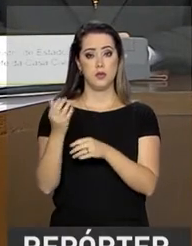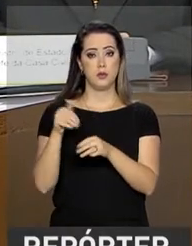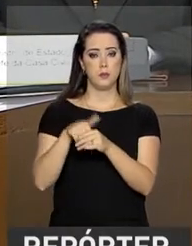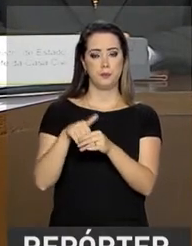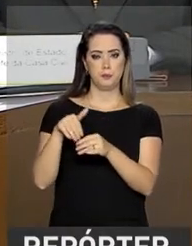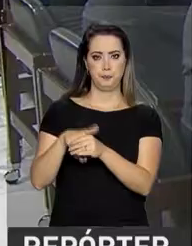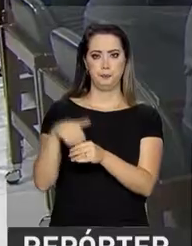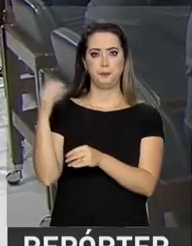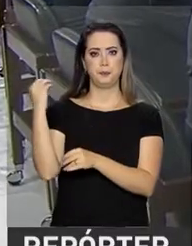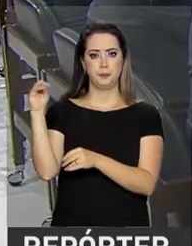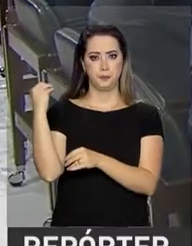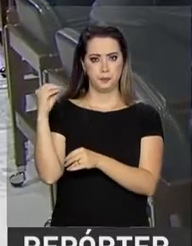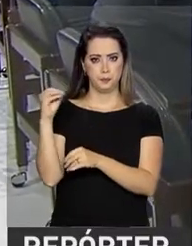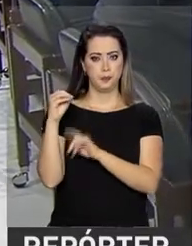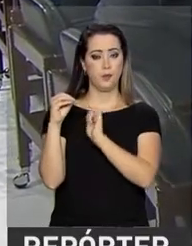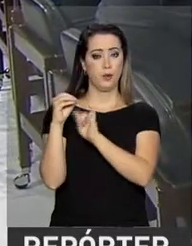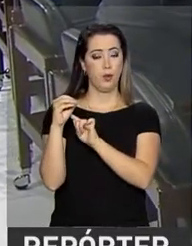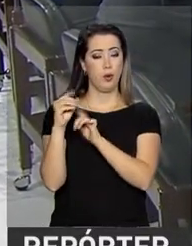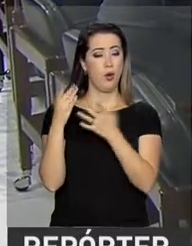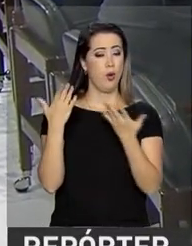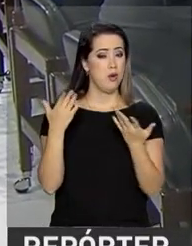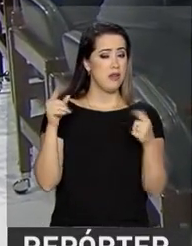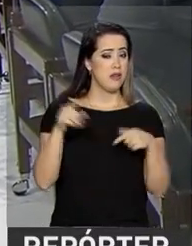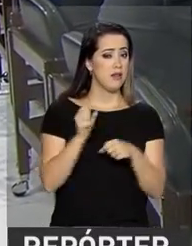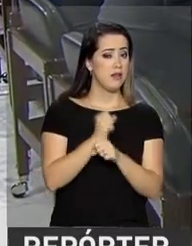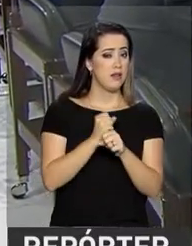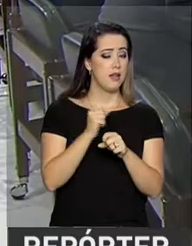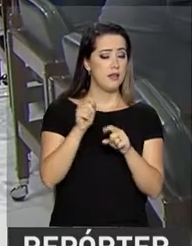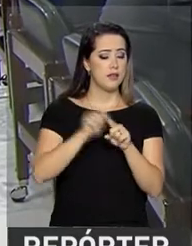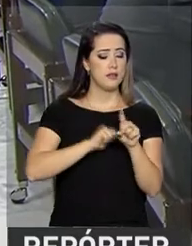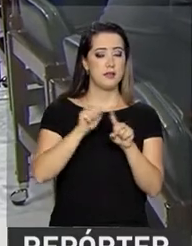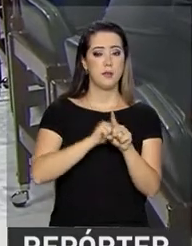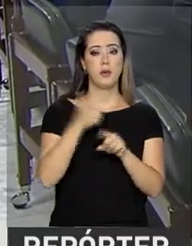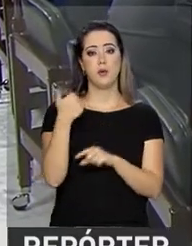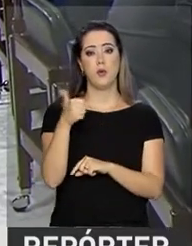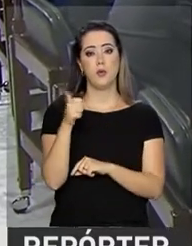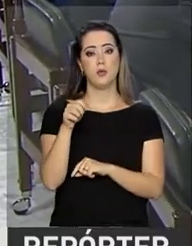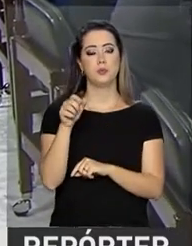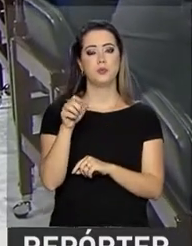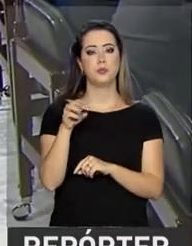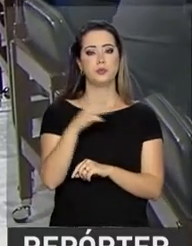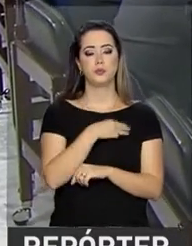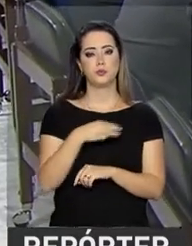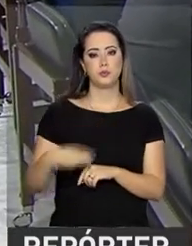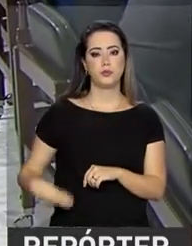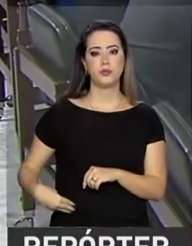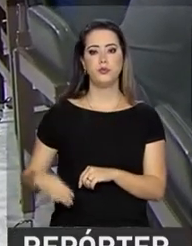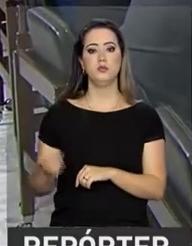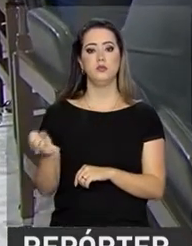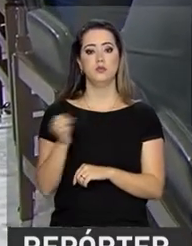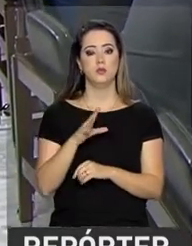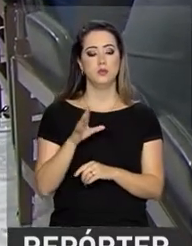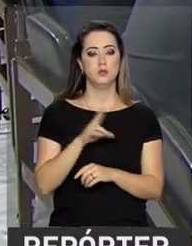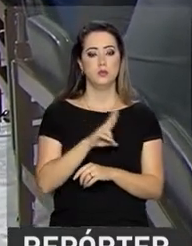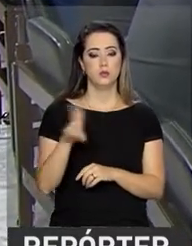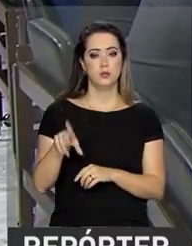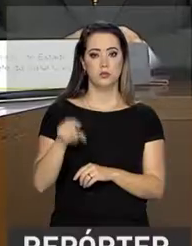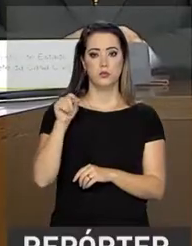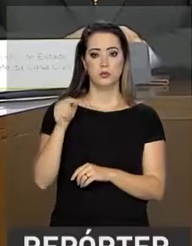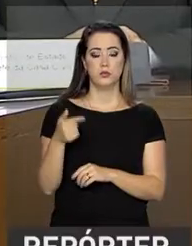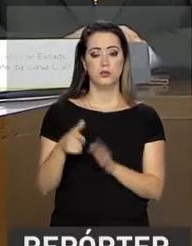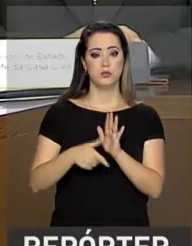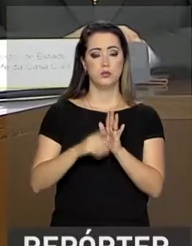deste ano nesta semana 11 ministros foram nomeados pelo presidente e na semana passada foram outros dois